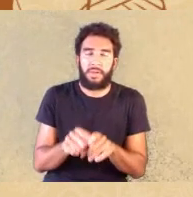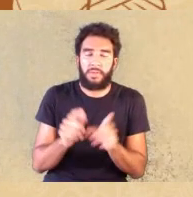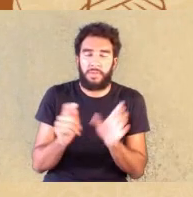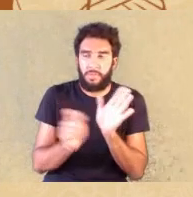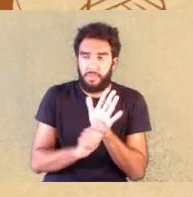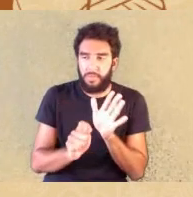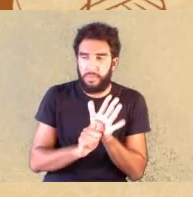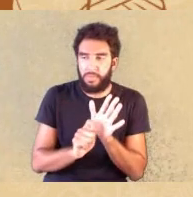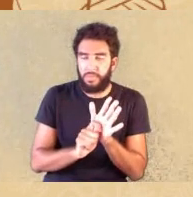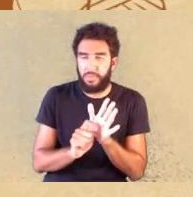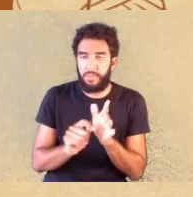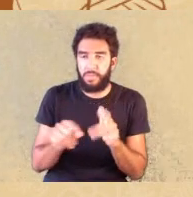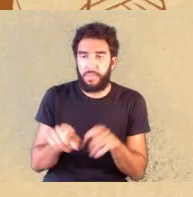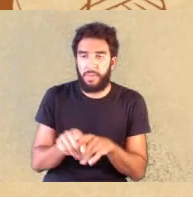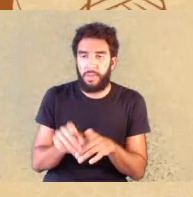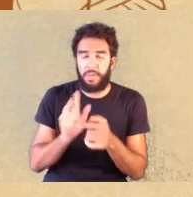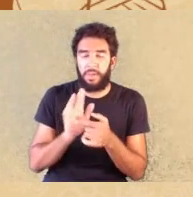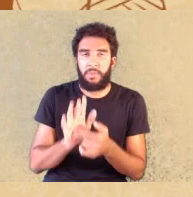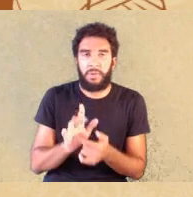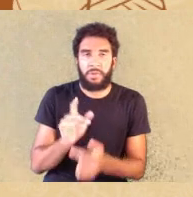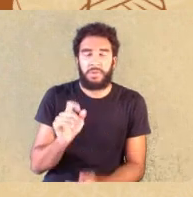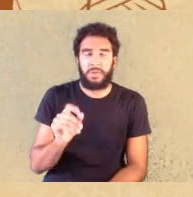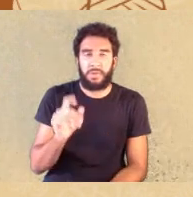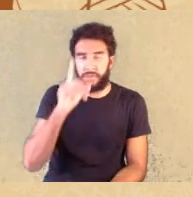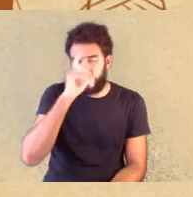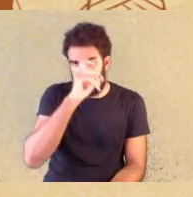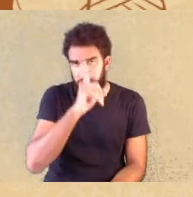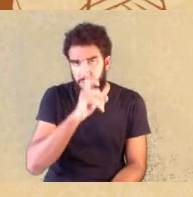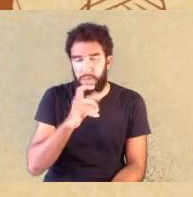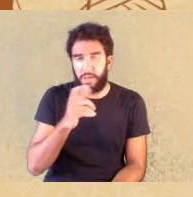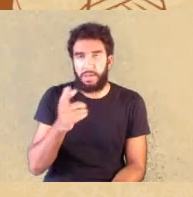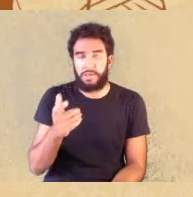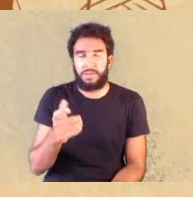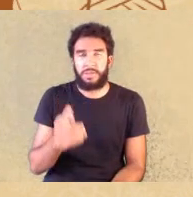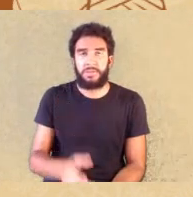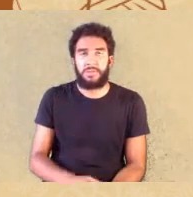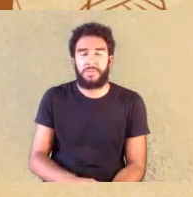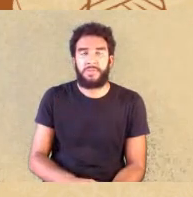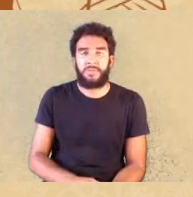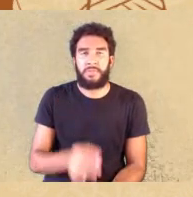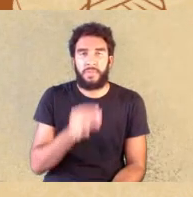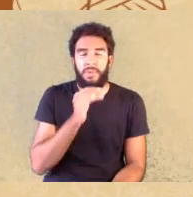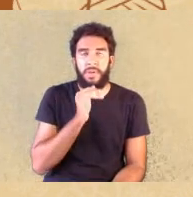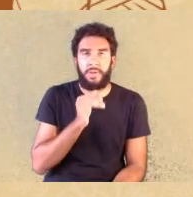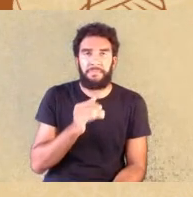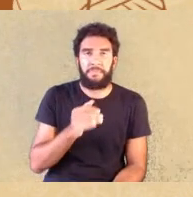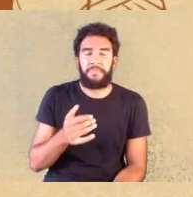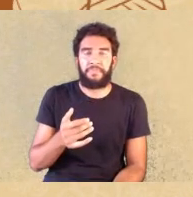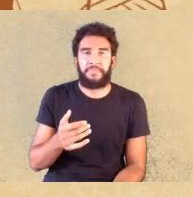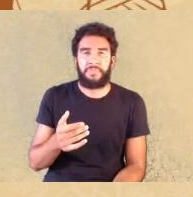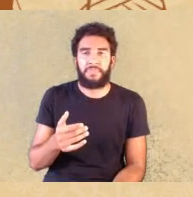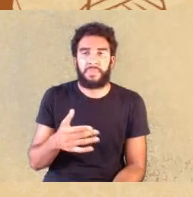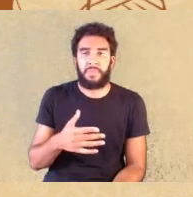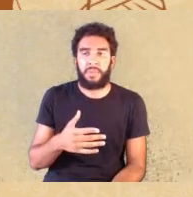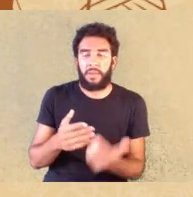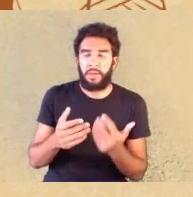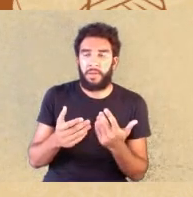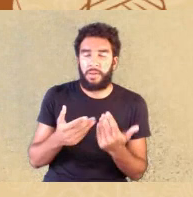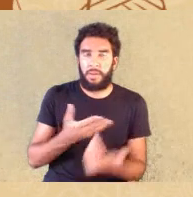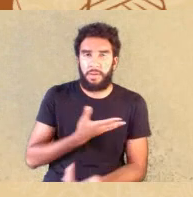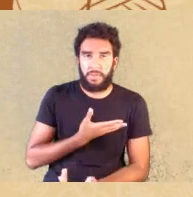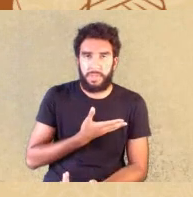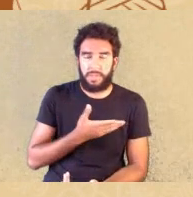relataram também dificuldade nos desafios de amizades com outros homens trans.